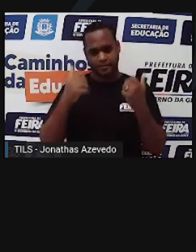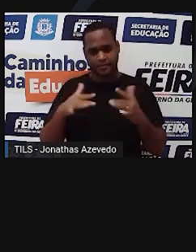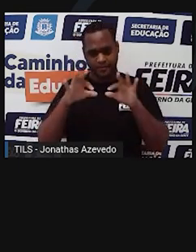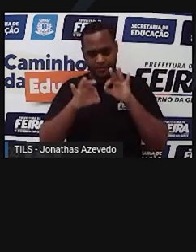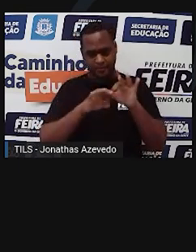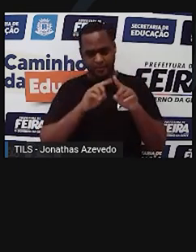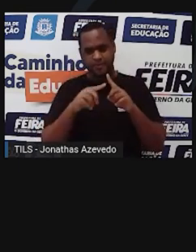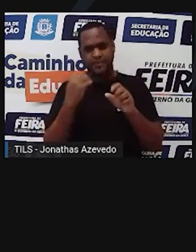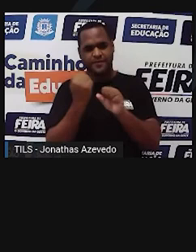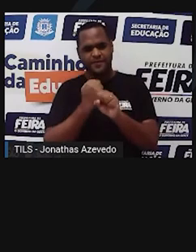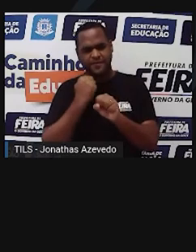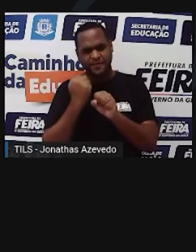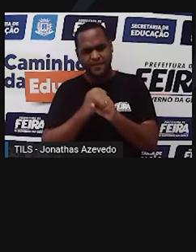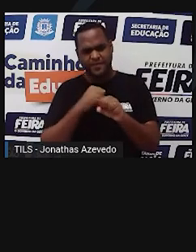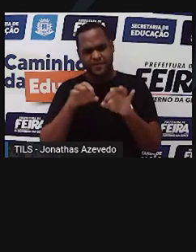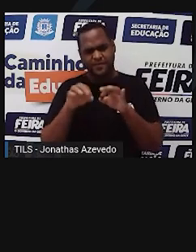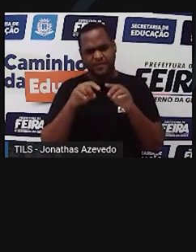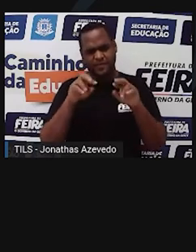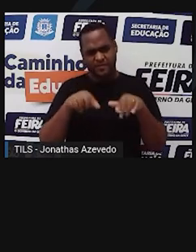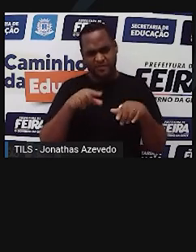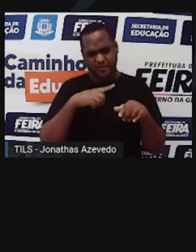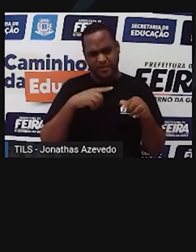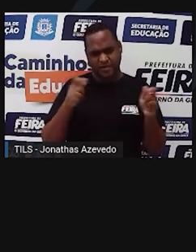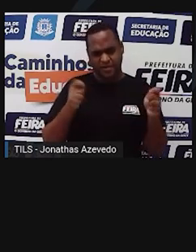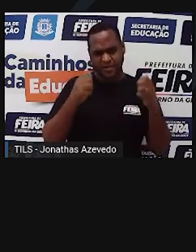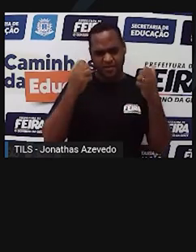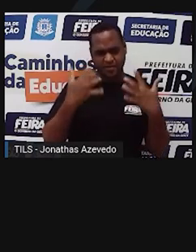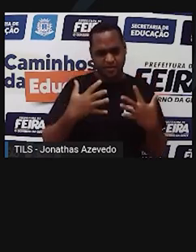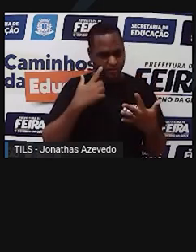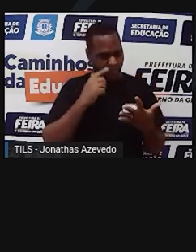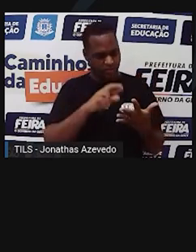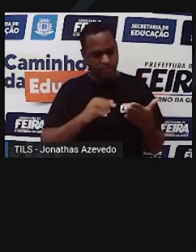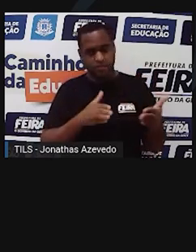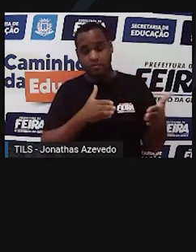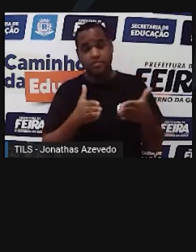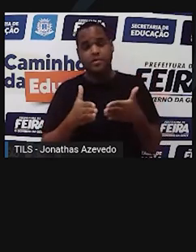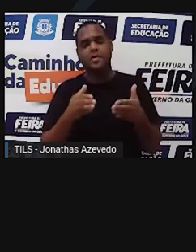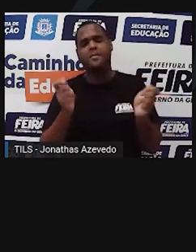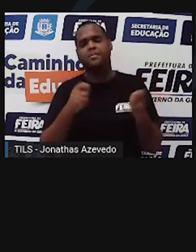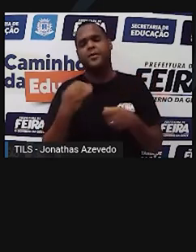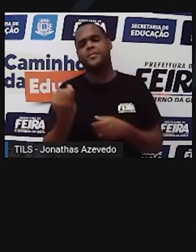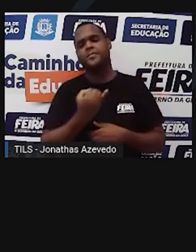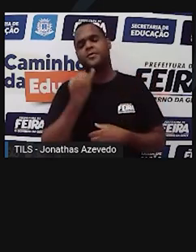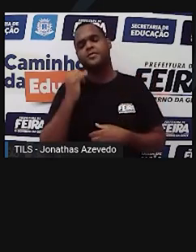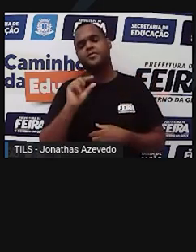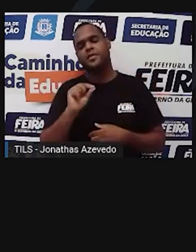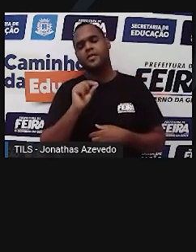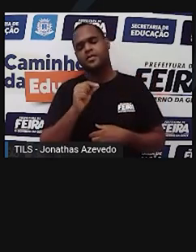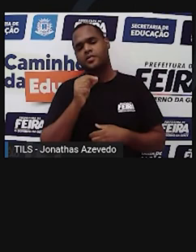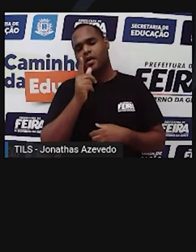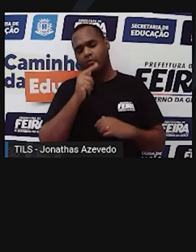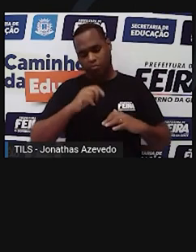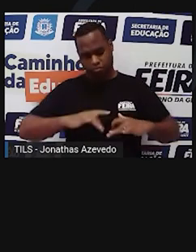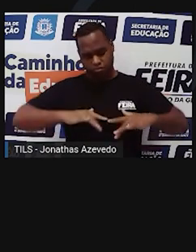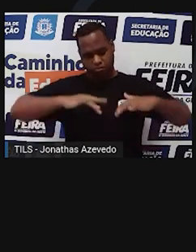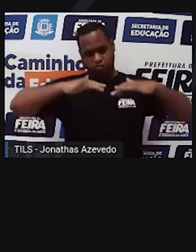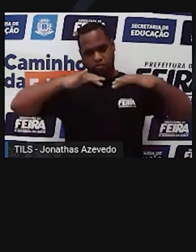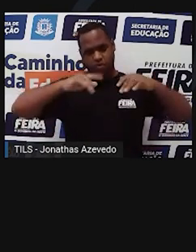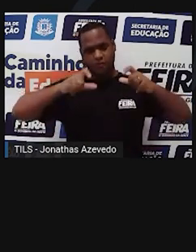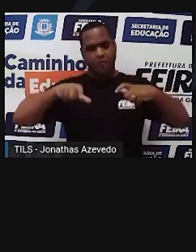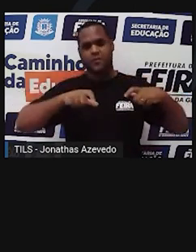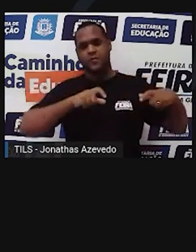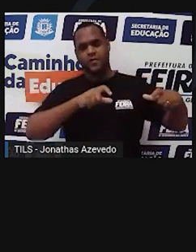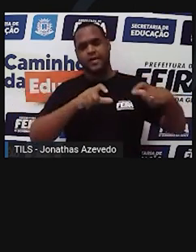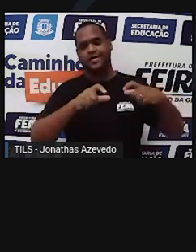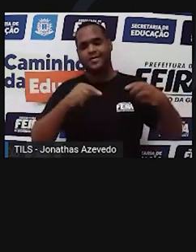construção de barragens que refreiam o curso dos rios, é necessário o alagamento de grandes áreas. E essa